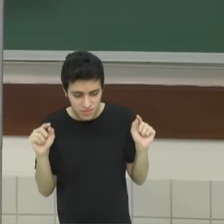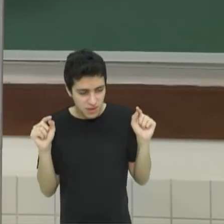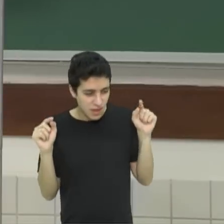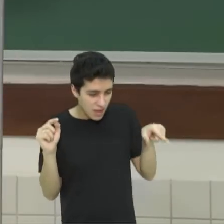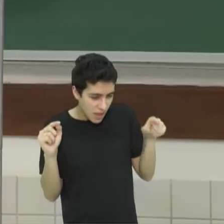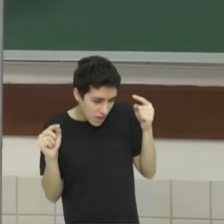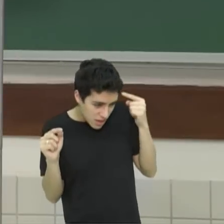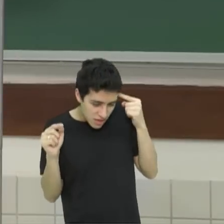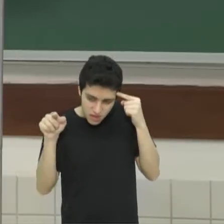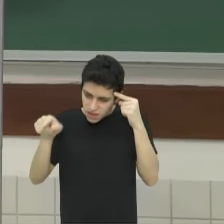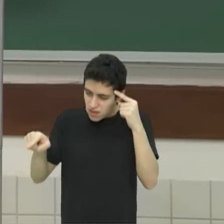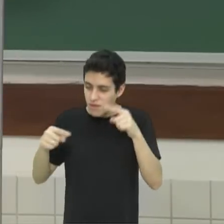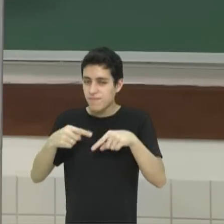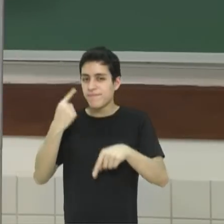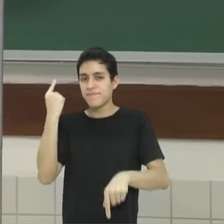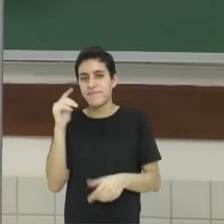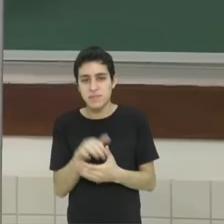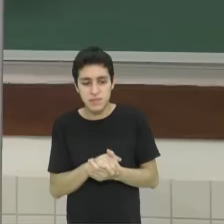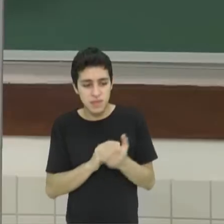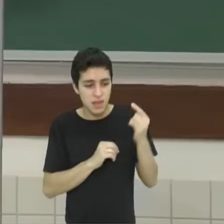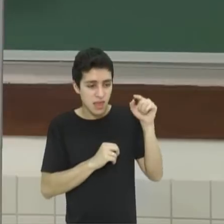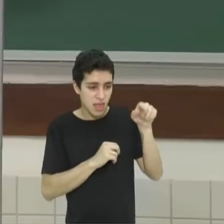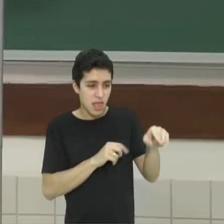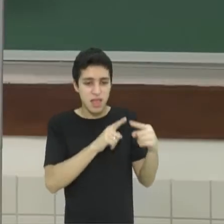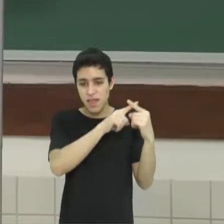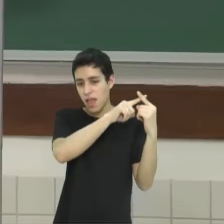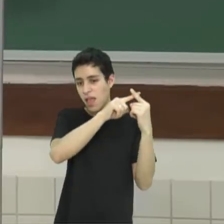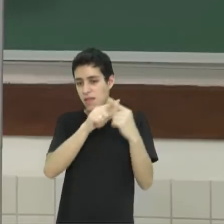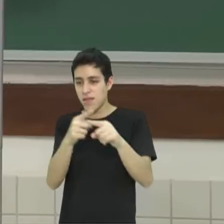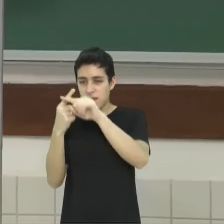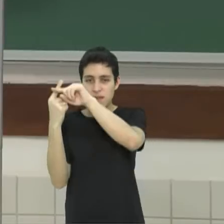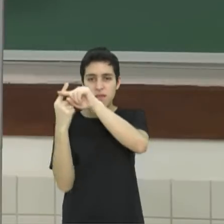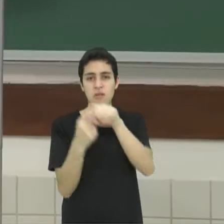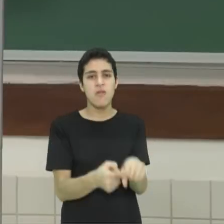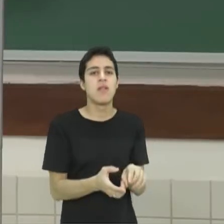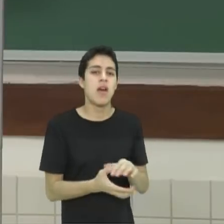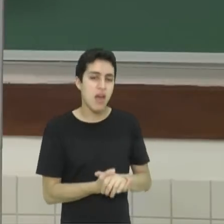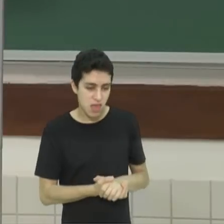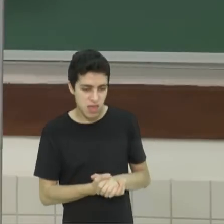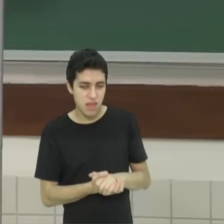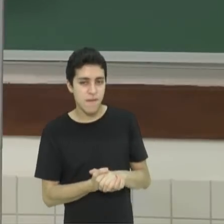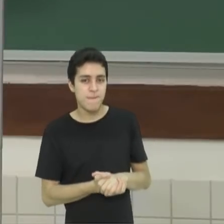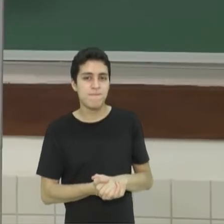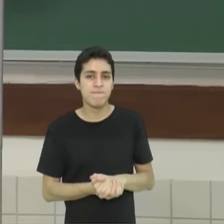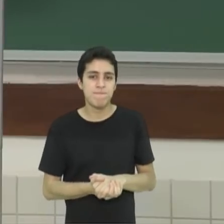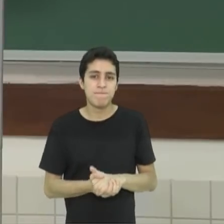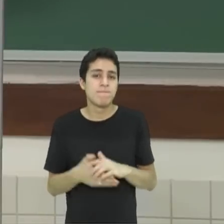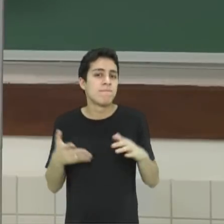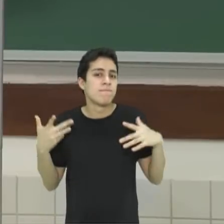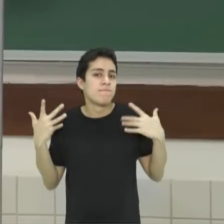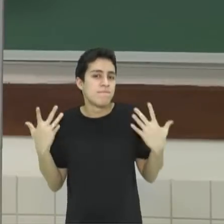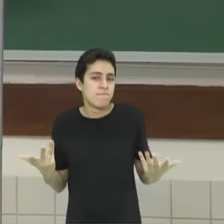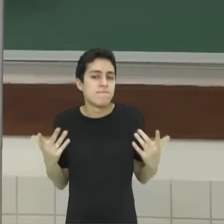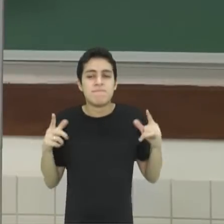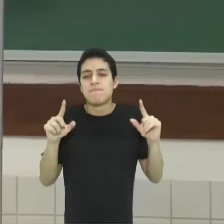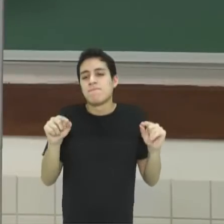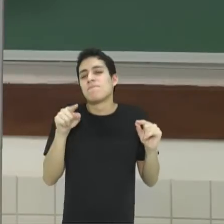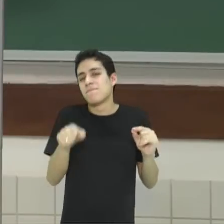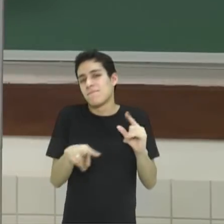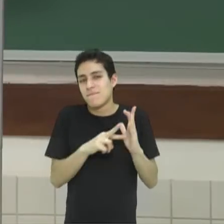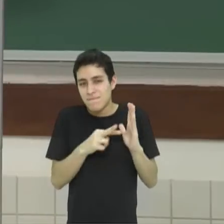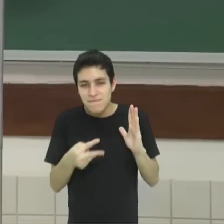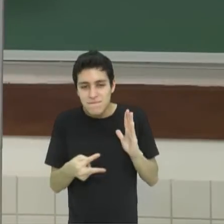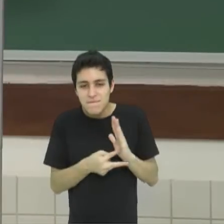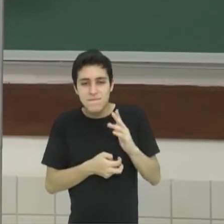são adversárias. Uma anula a outra, uma vai de encontro à outra. Então, o que isso quer dizer? Que